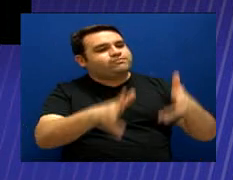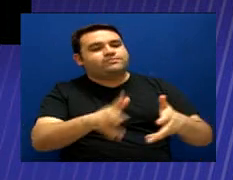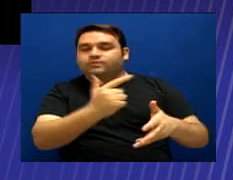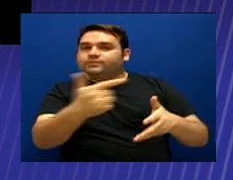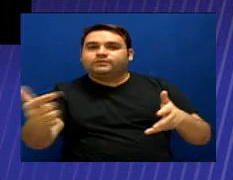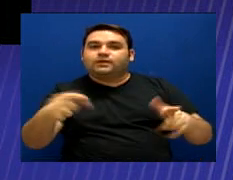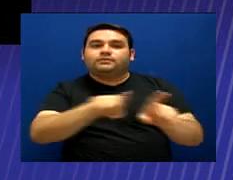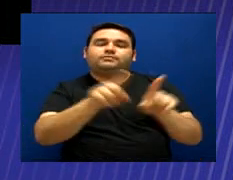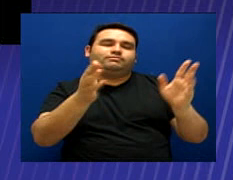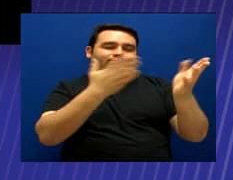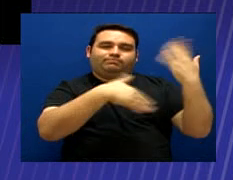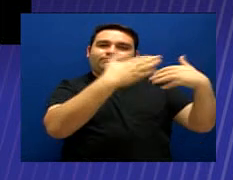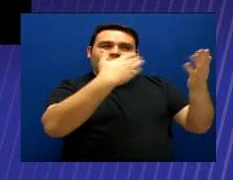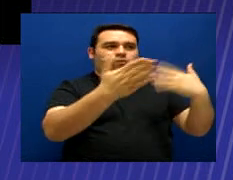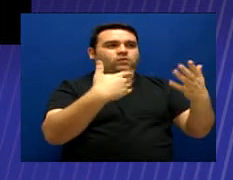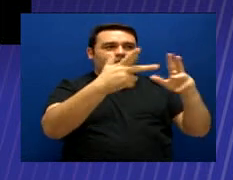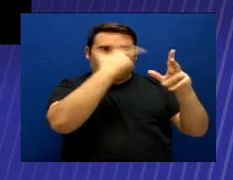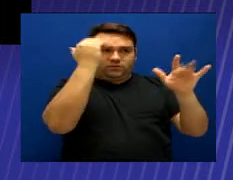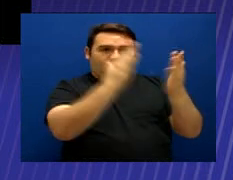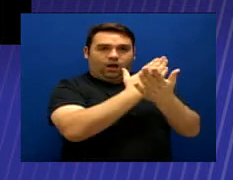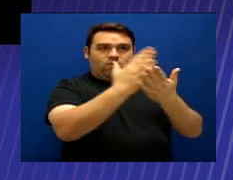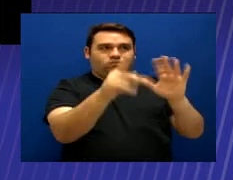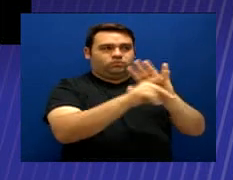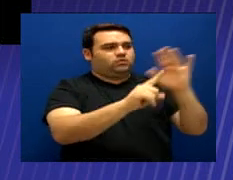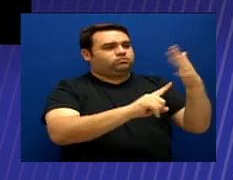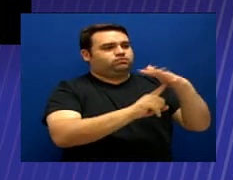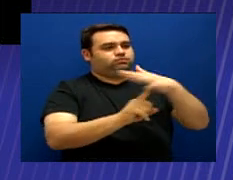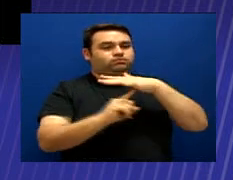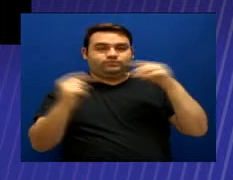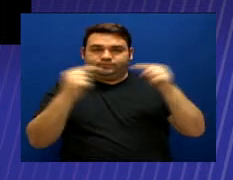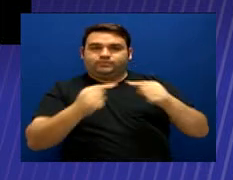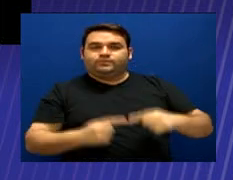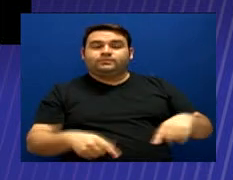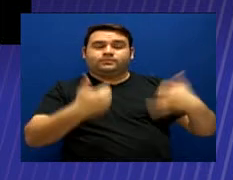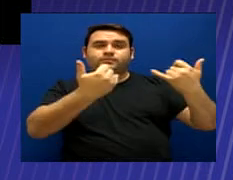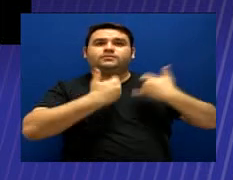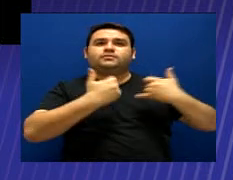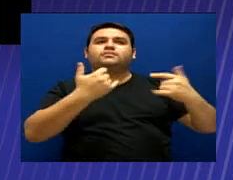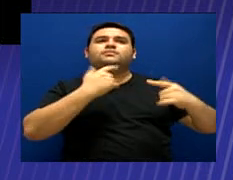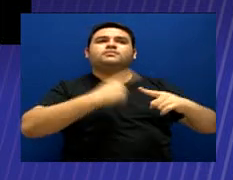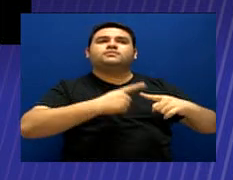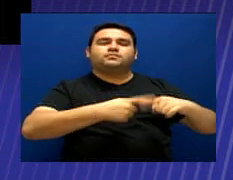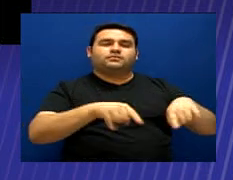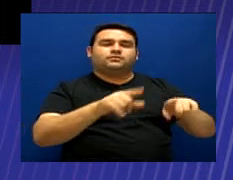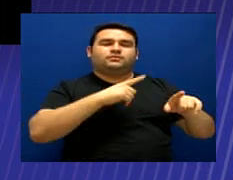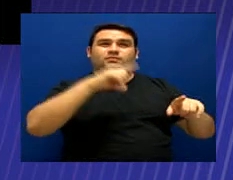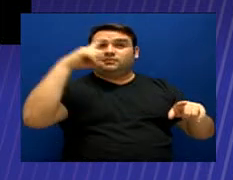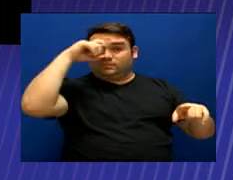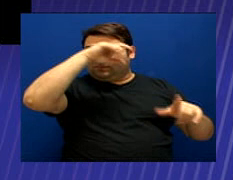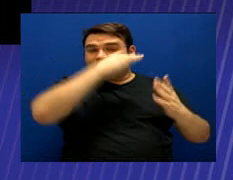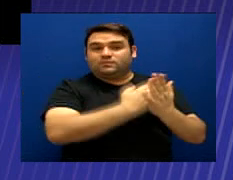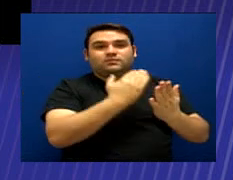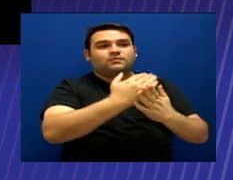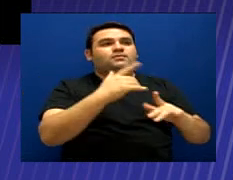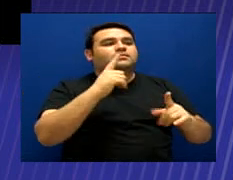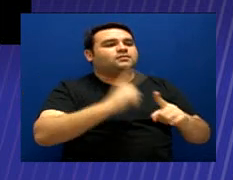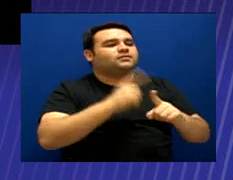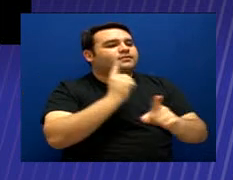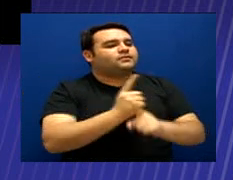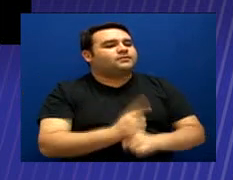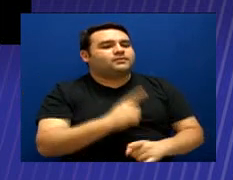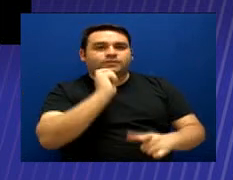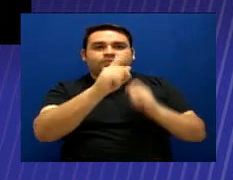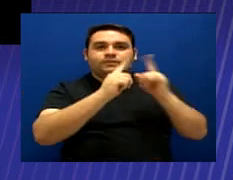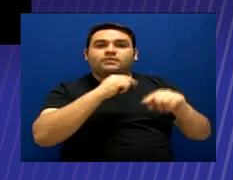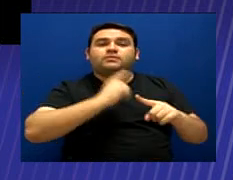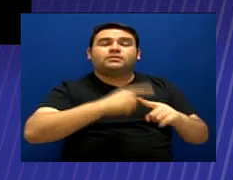E conversando também com algumas autoridades da área ambiental, nos foi informado que é uma dificuldade muito grande em apurar essas denúncias, porque na